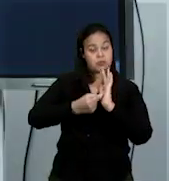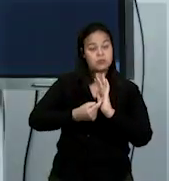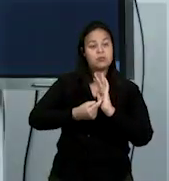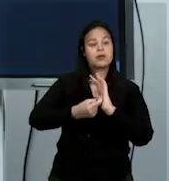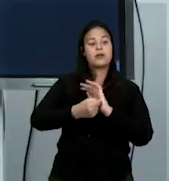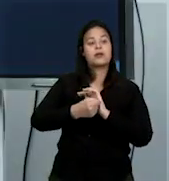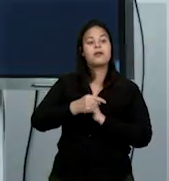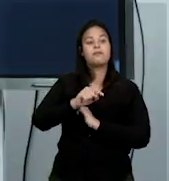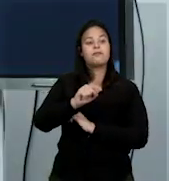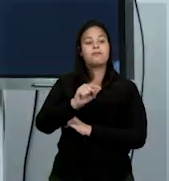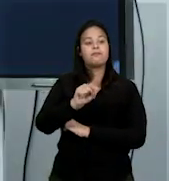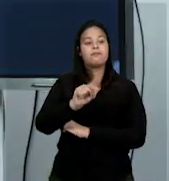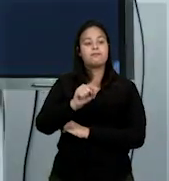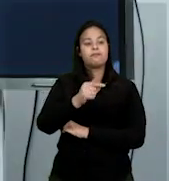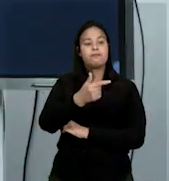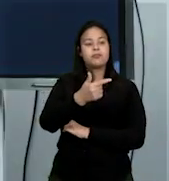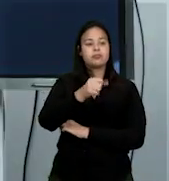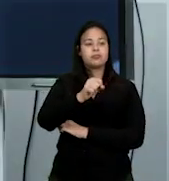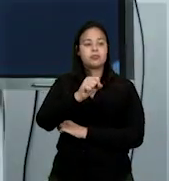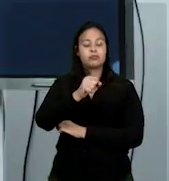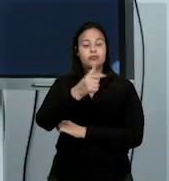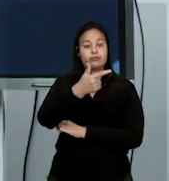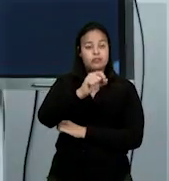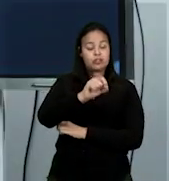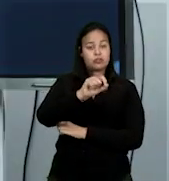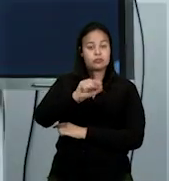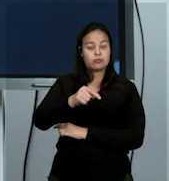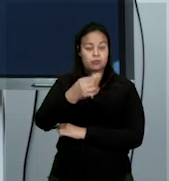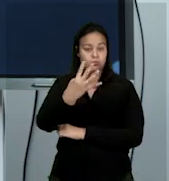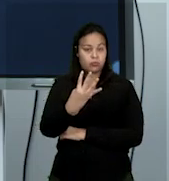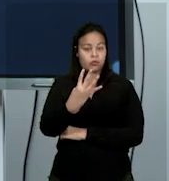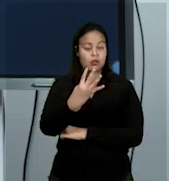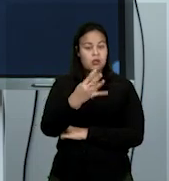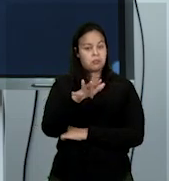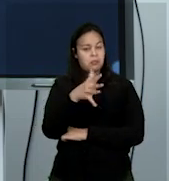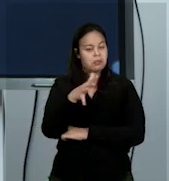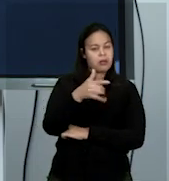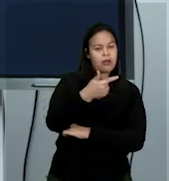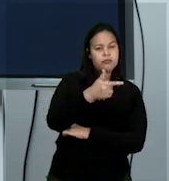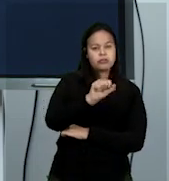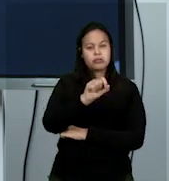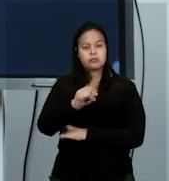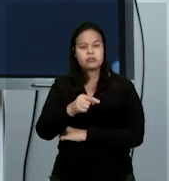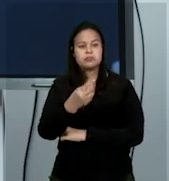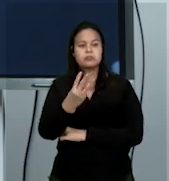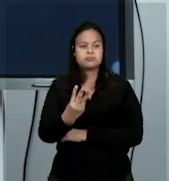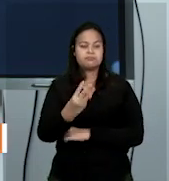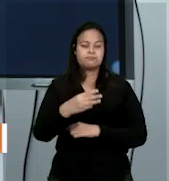1,4, 20 vezes 1,4, aproximadamente, 28,3.